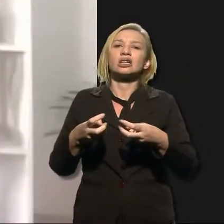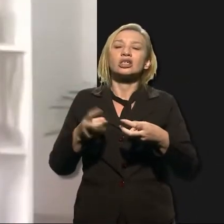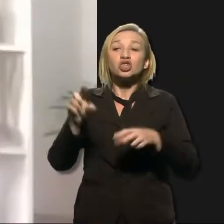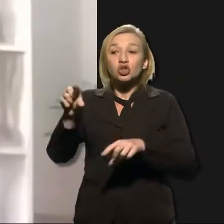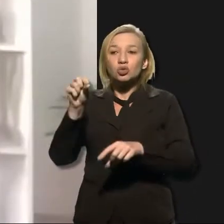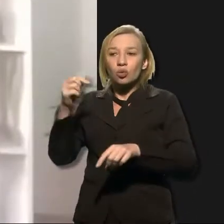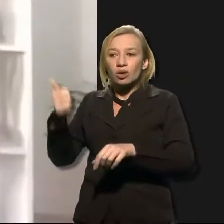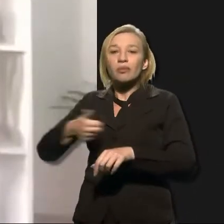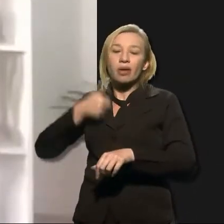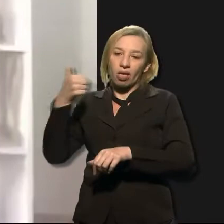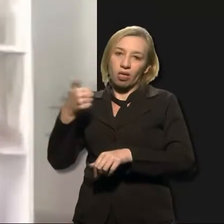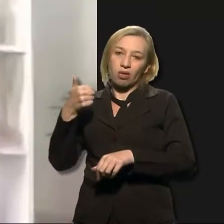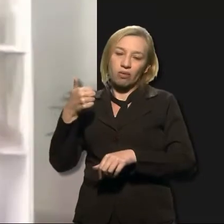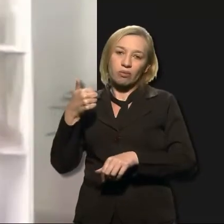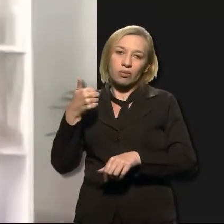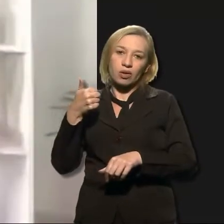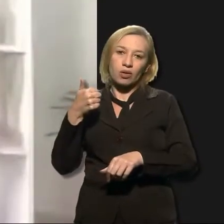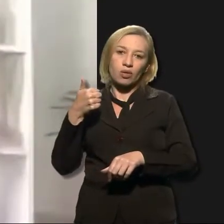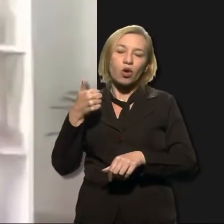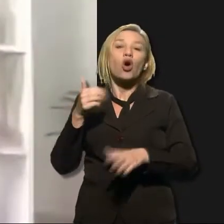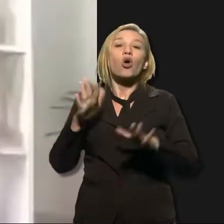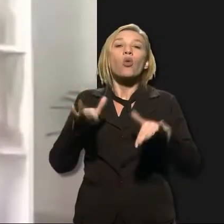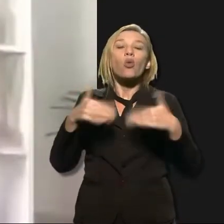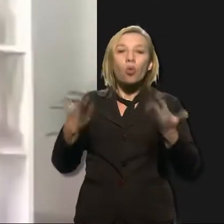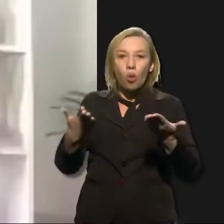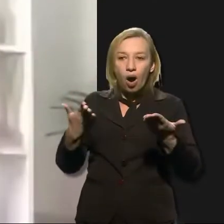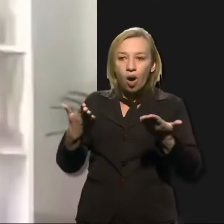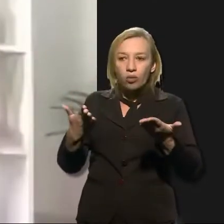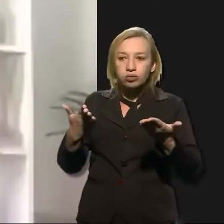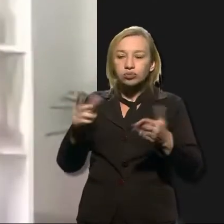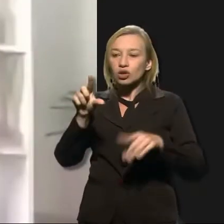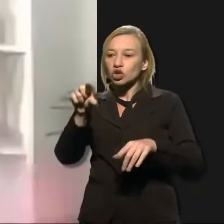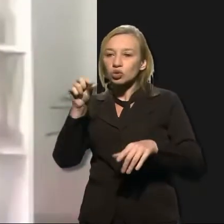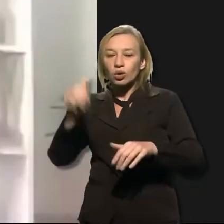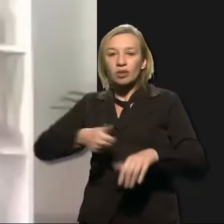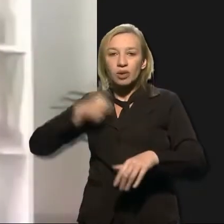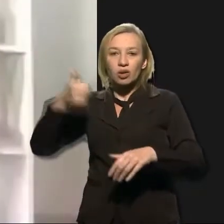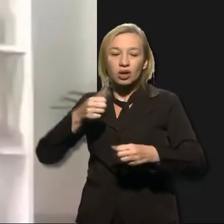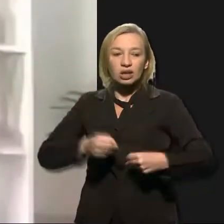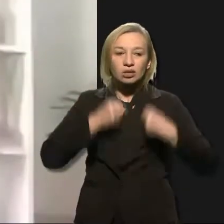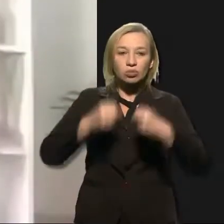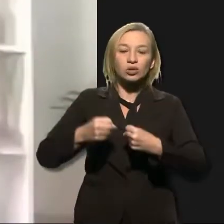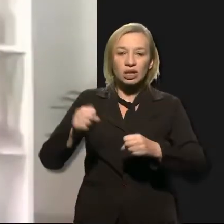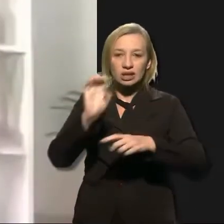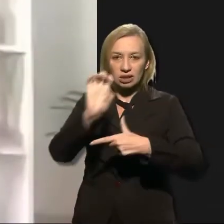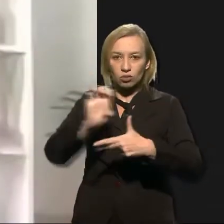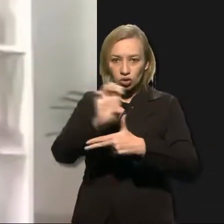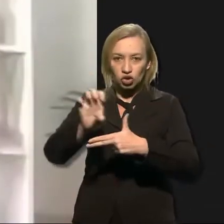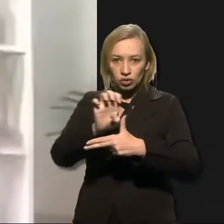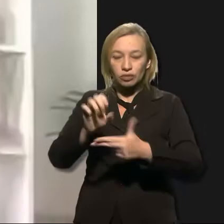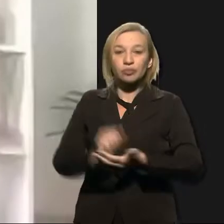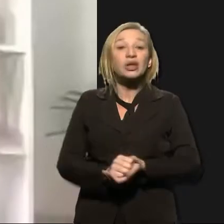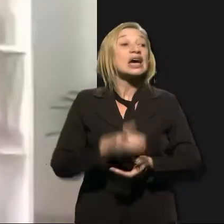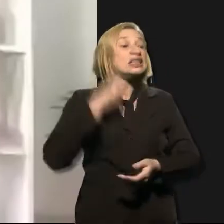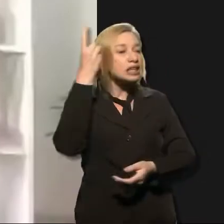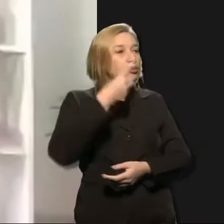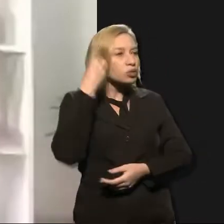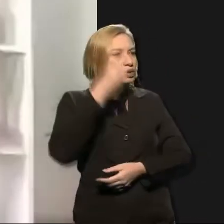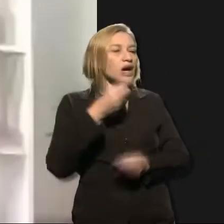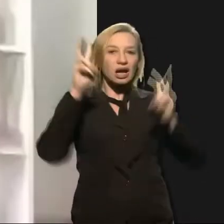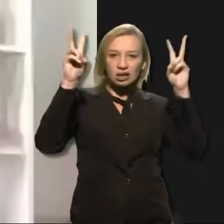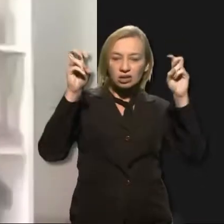em termos de prioridade. Qual é a prioridade de quem está no Poder Executivo de sanar essas